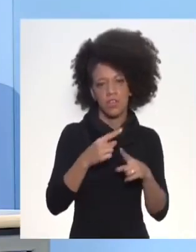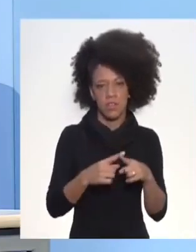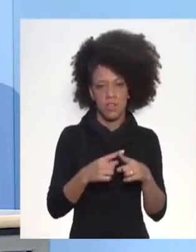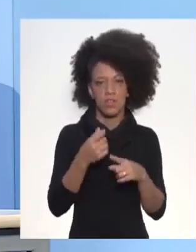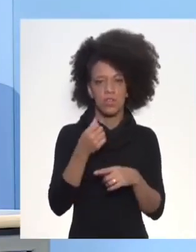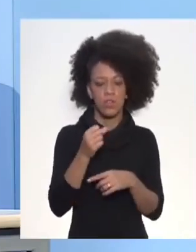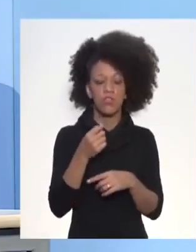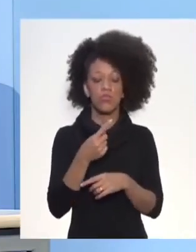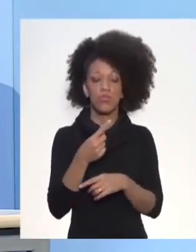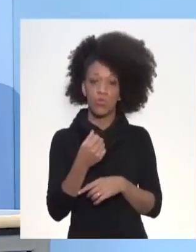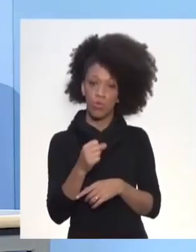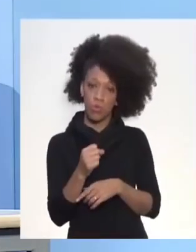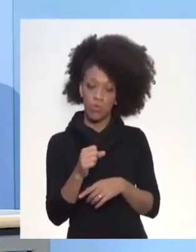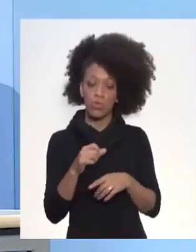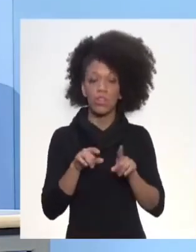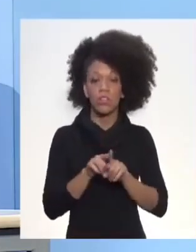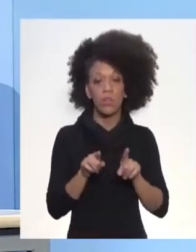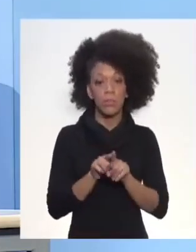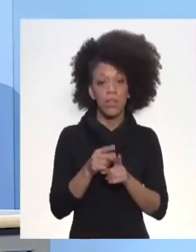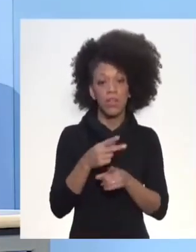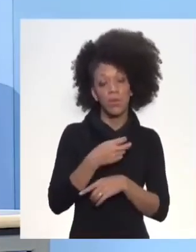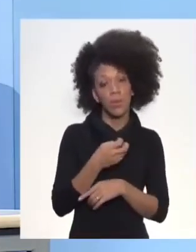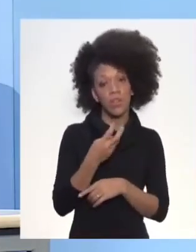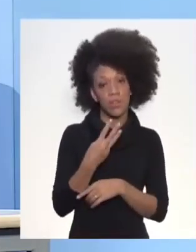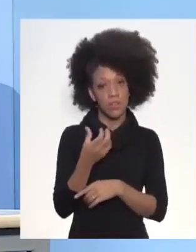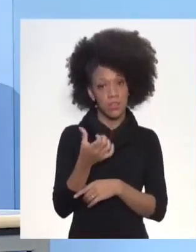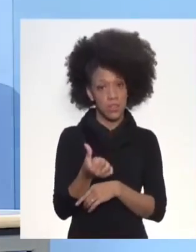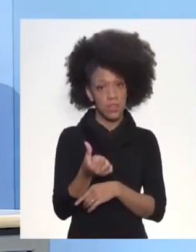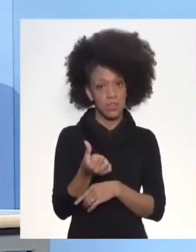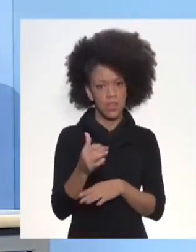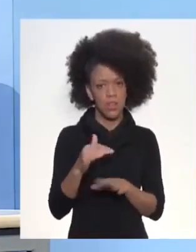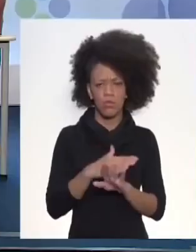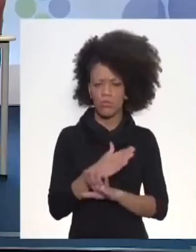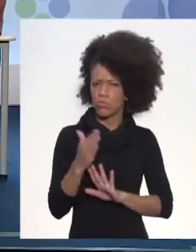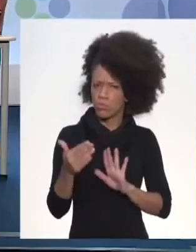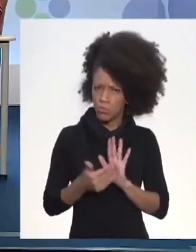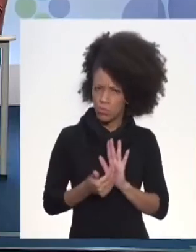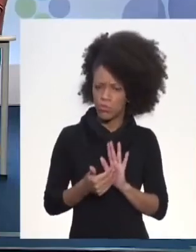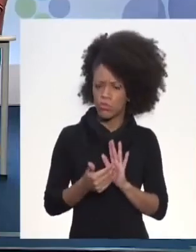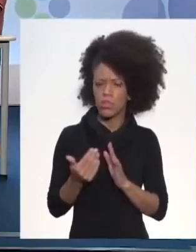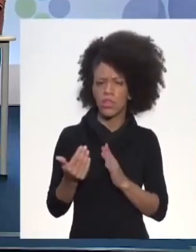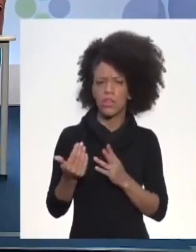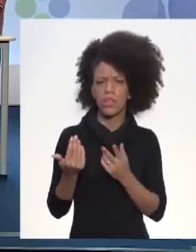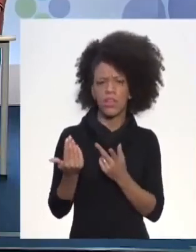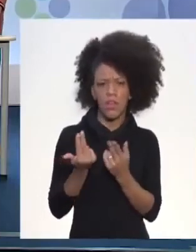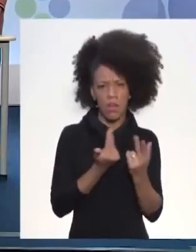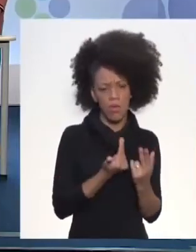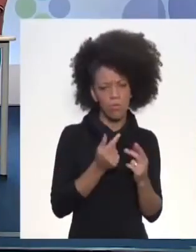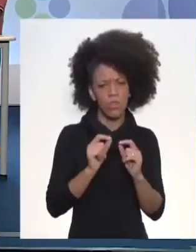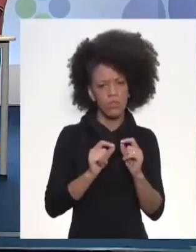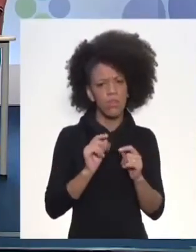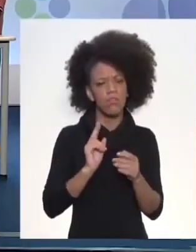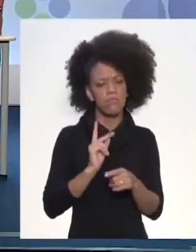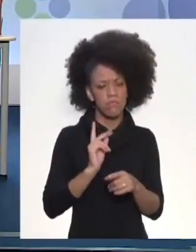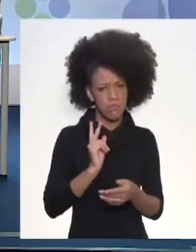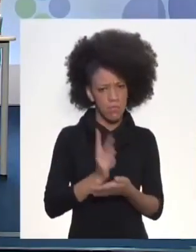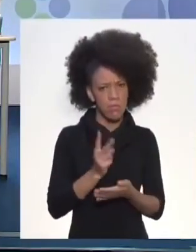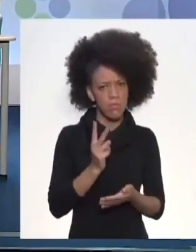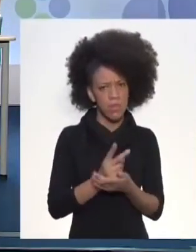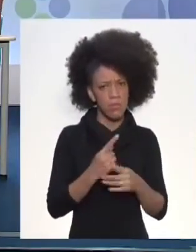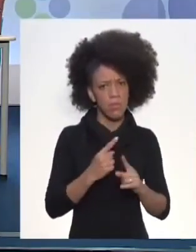27, 12 vezes 3 igual a 36. Todos Legal. aqui falando que a relação sempre vai ser uma multiplicação